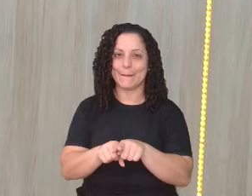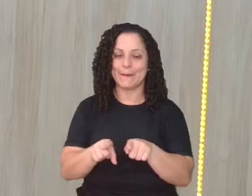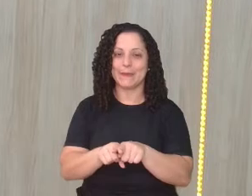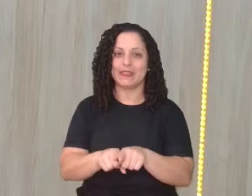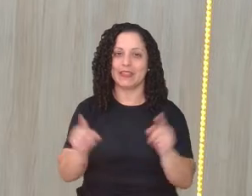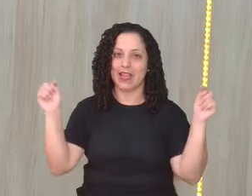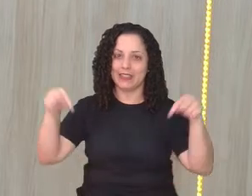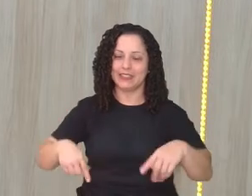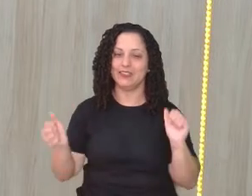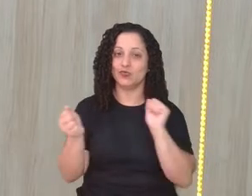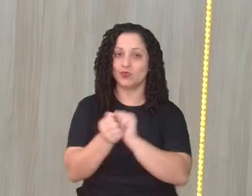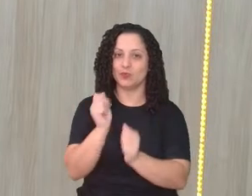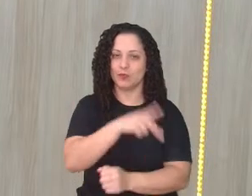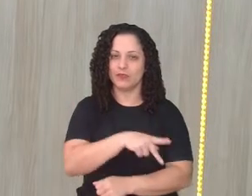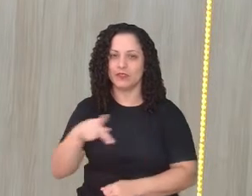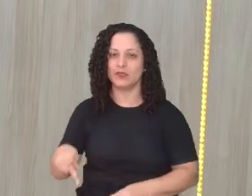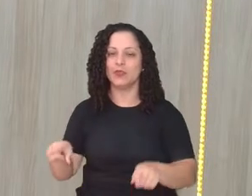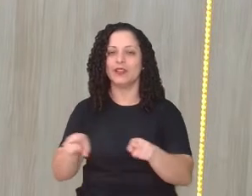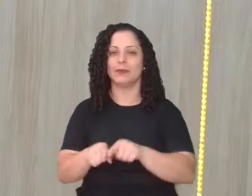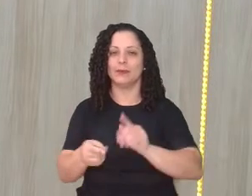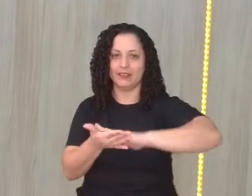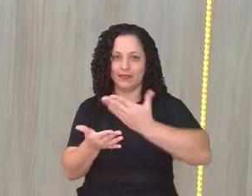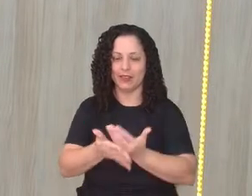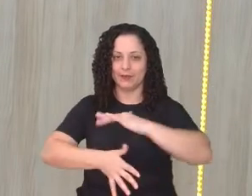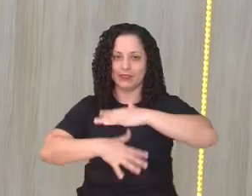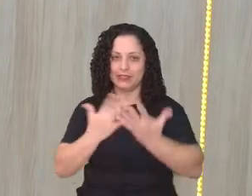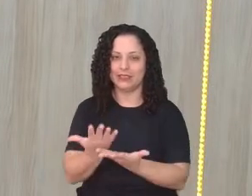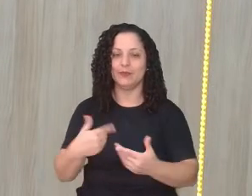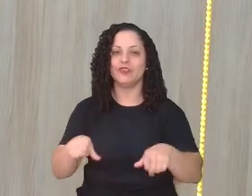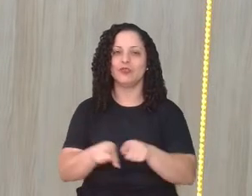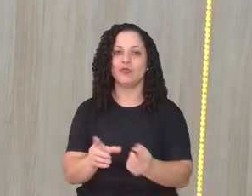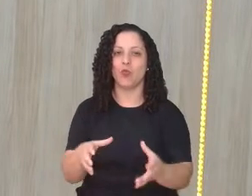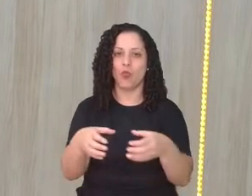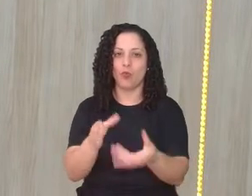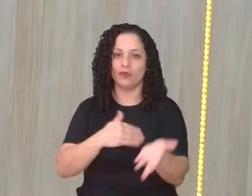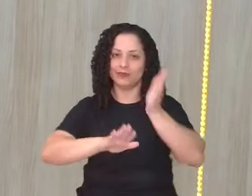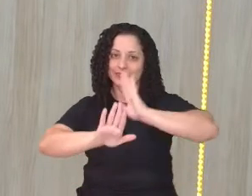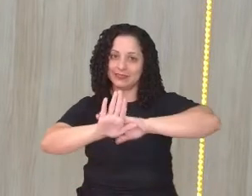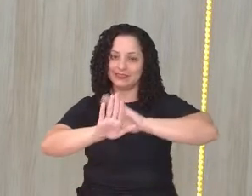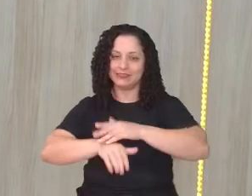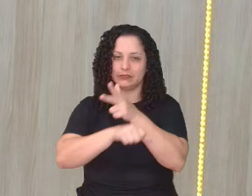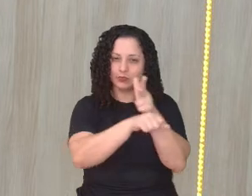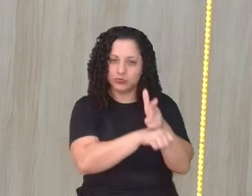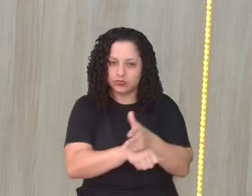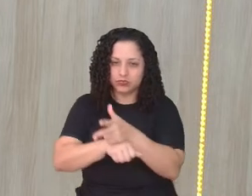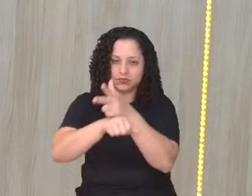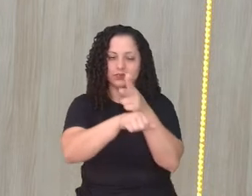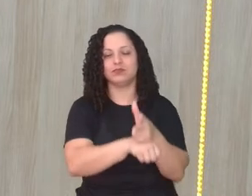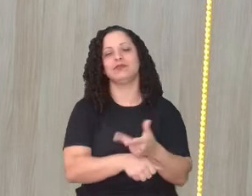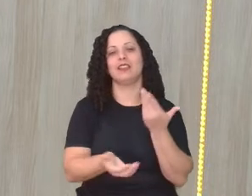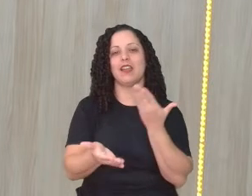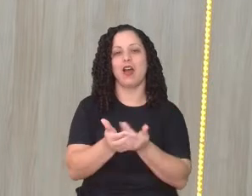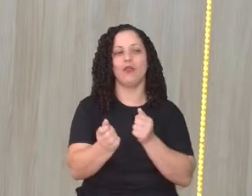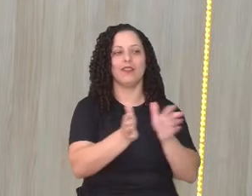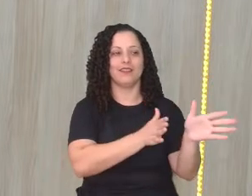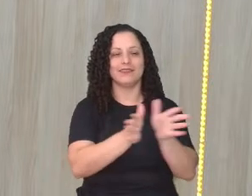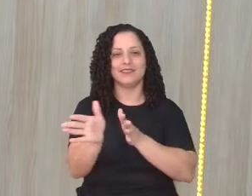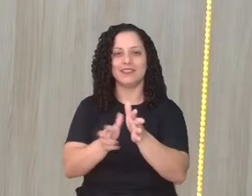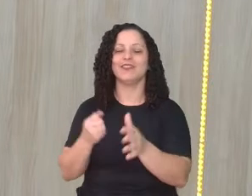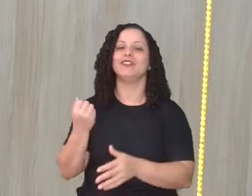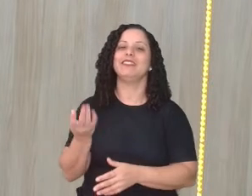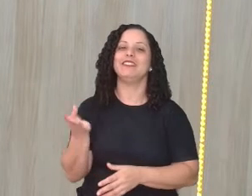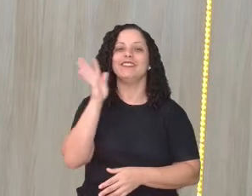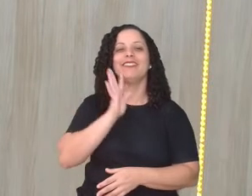por estar comigo, a Késia, a Jonas, a Cleitinho, que fizeram com que a nossa aula se tornasse mais